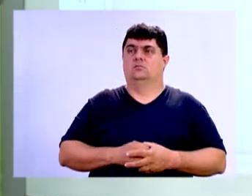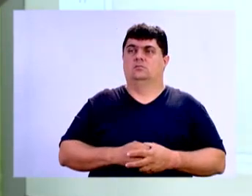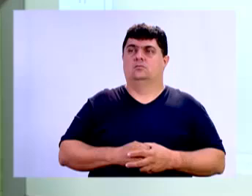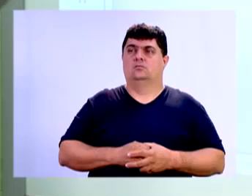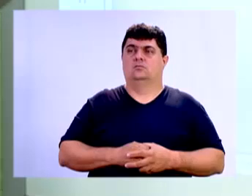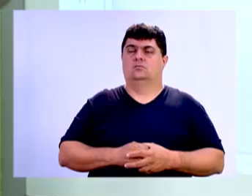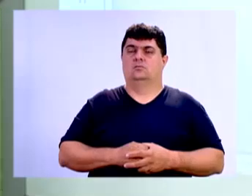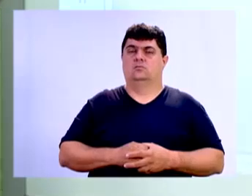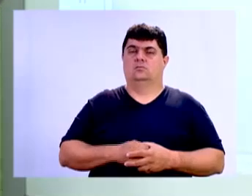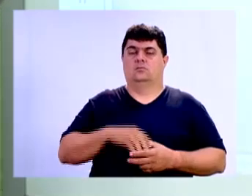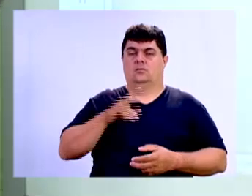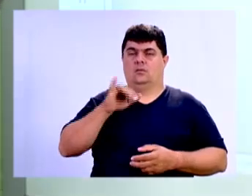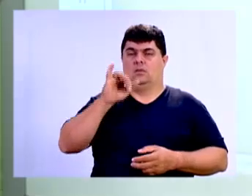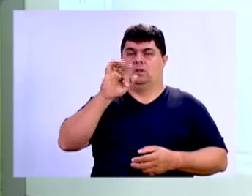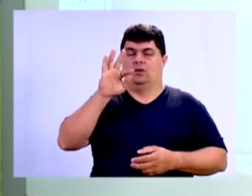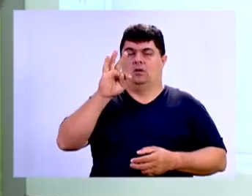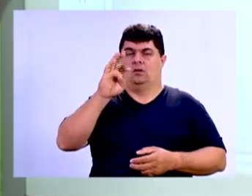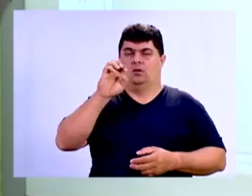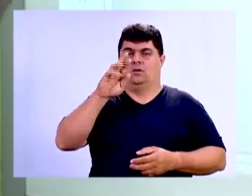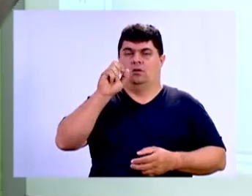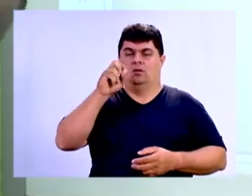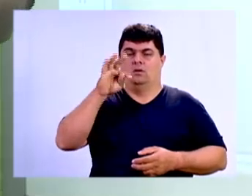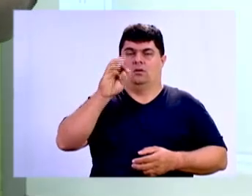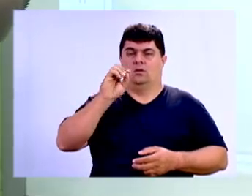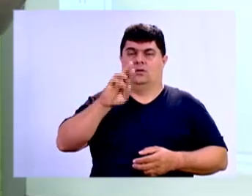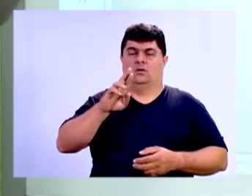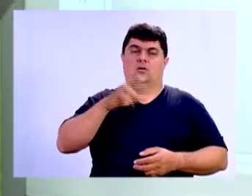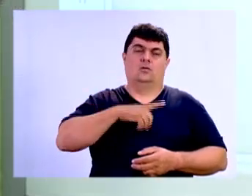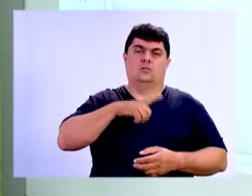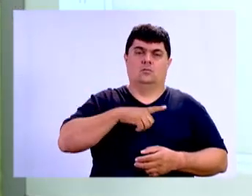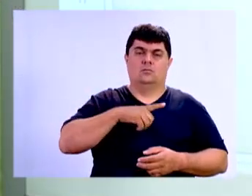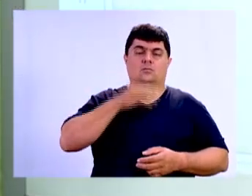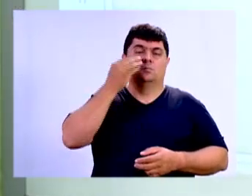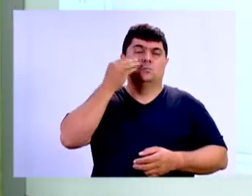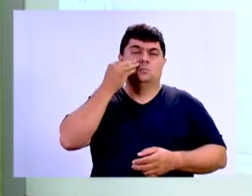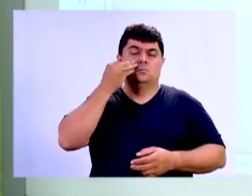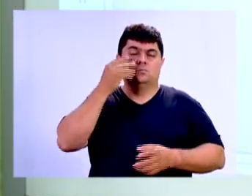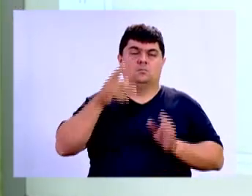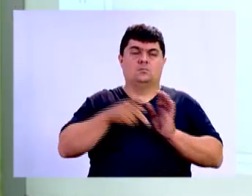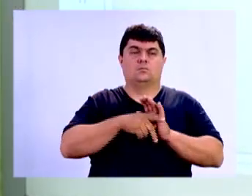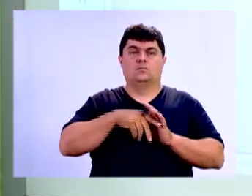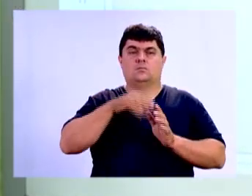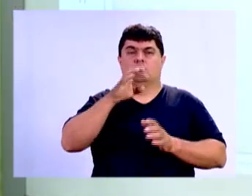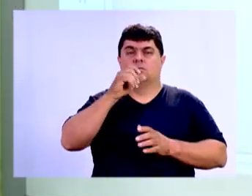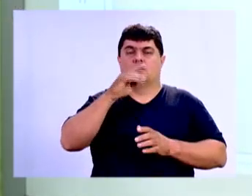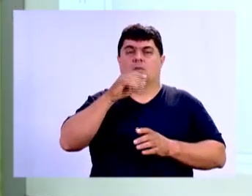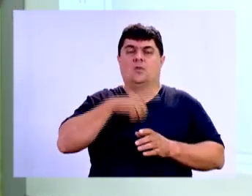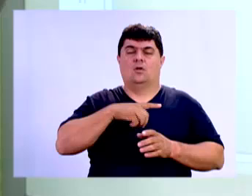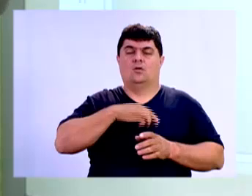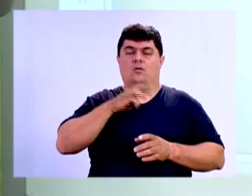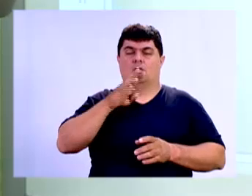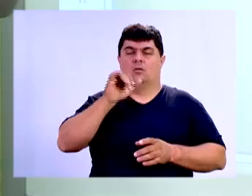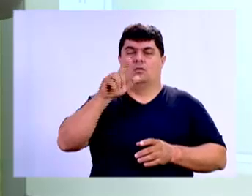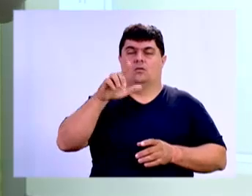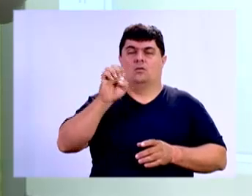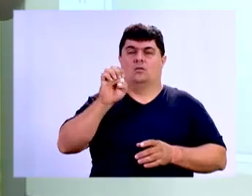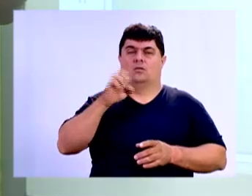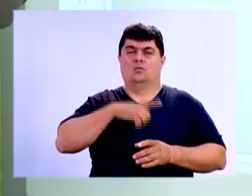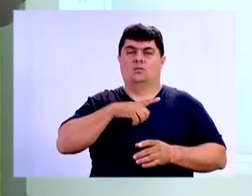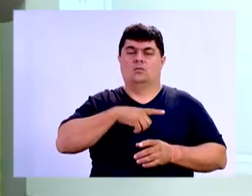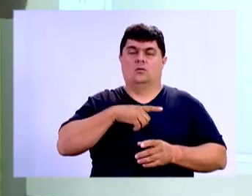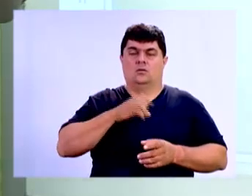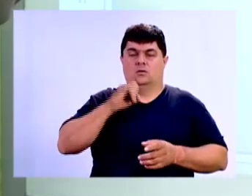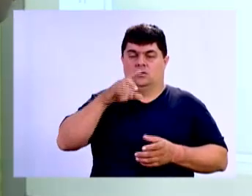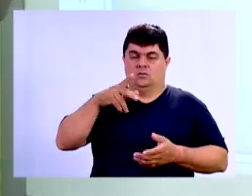Aí, então eu vou usar um iterator, então vou instanciar o iterator, buscando o iterator do cliente, e faço um while. Enquanto tiver um